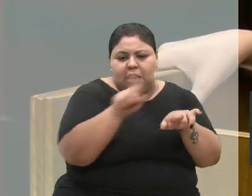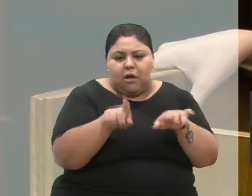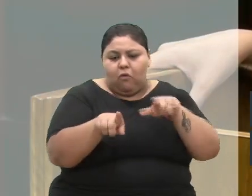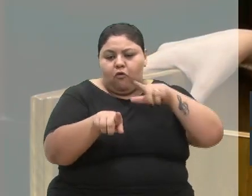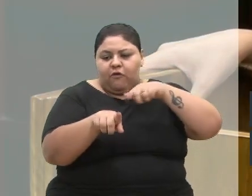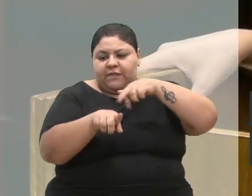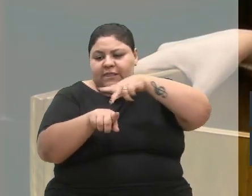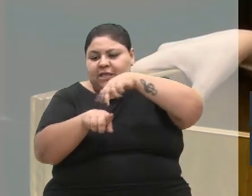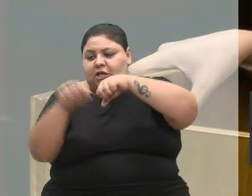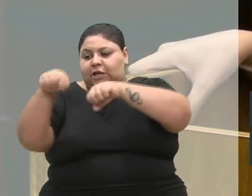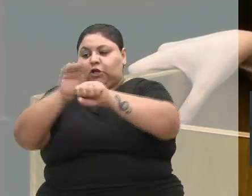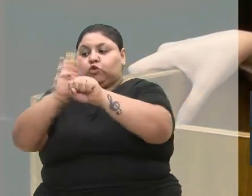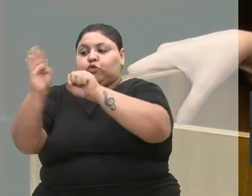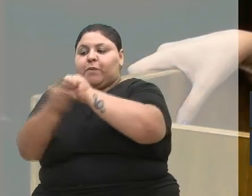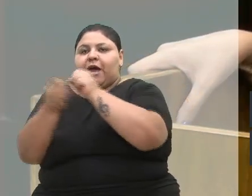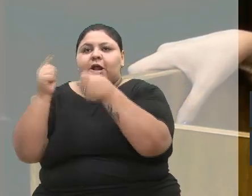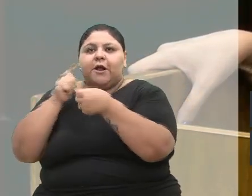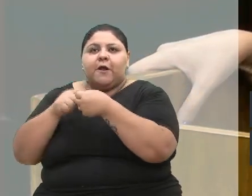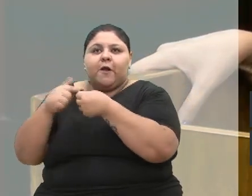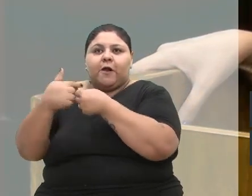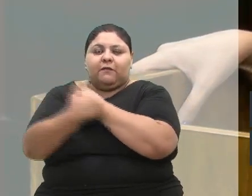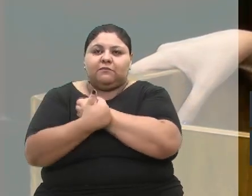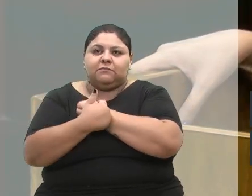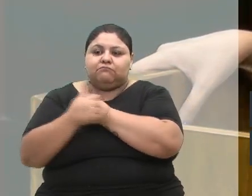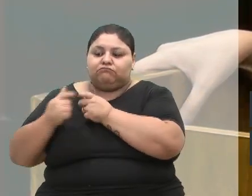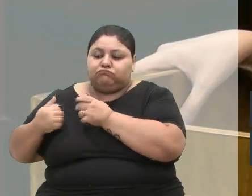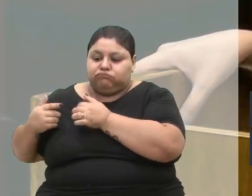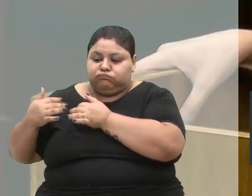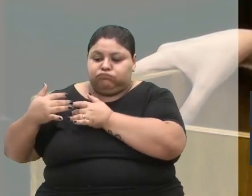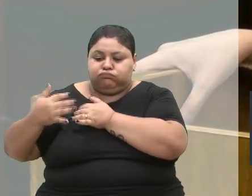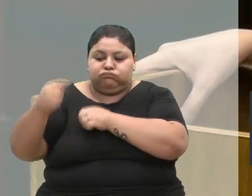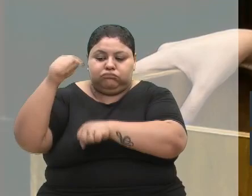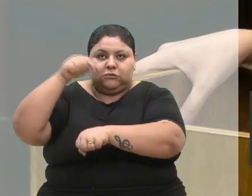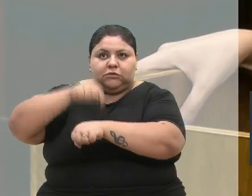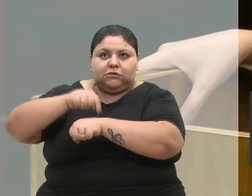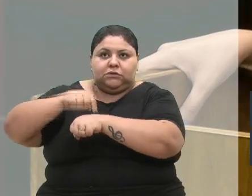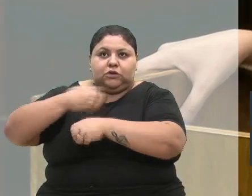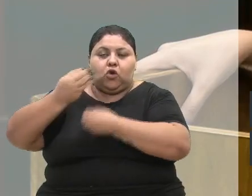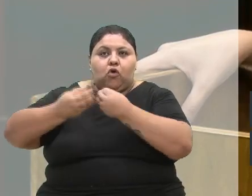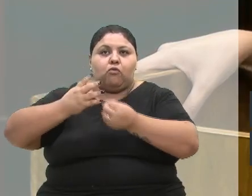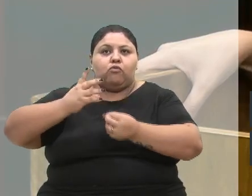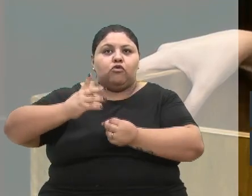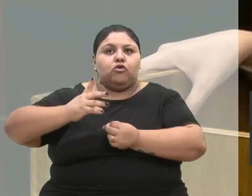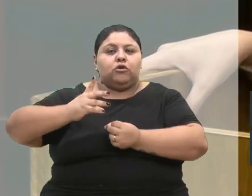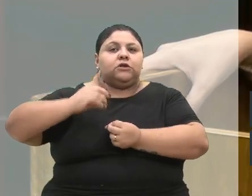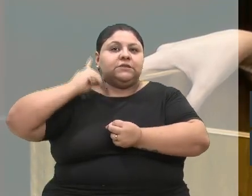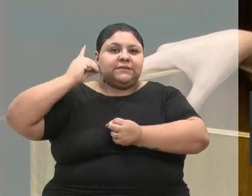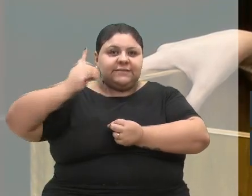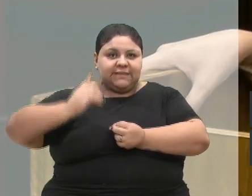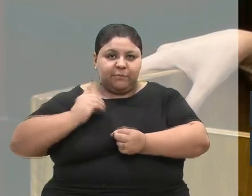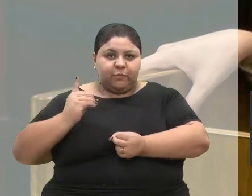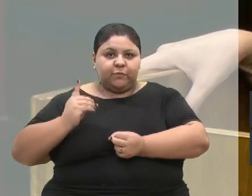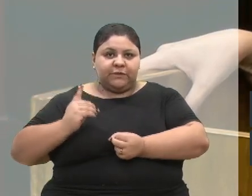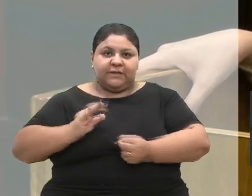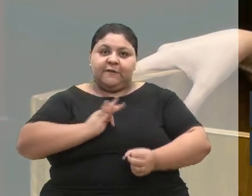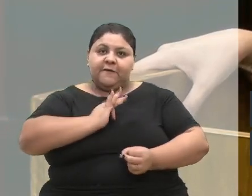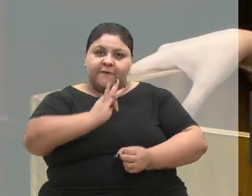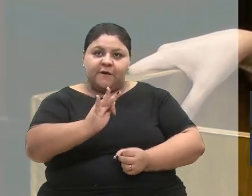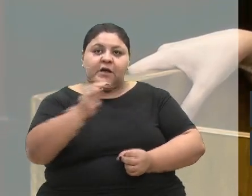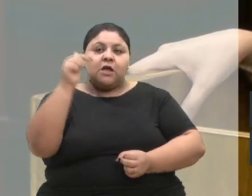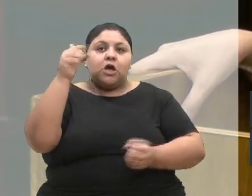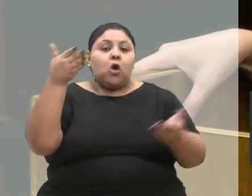bairros da nossa cidade, né, durante esse tempo aqui como deputada federal. né? Eu digo que